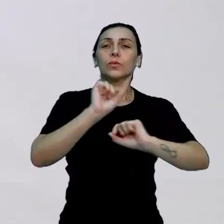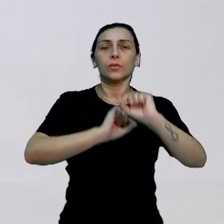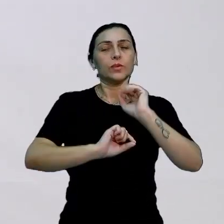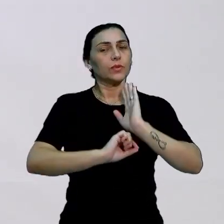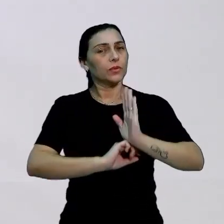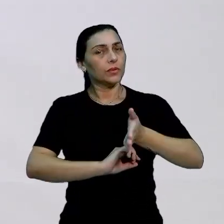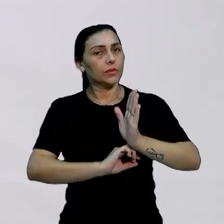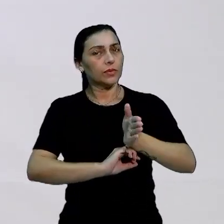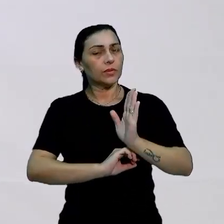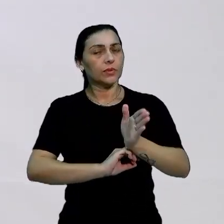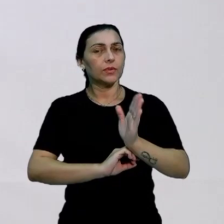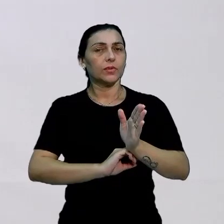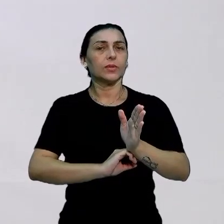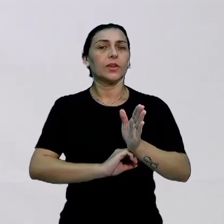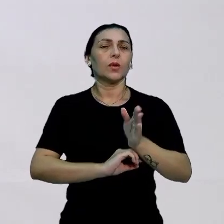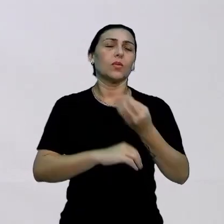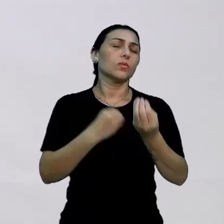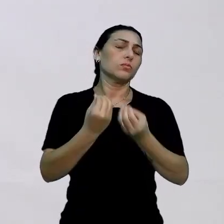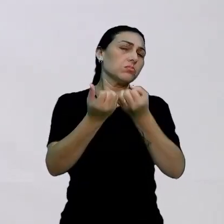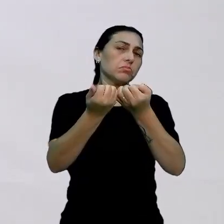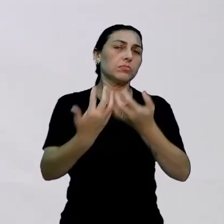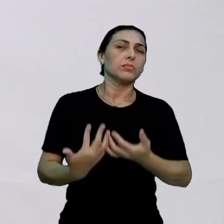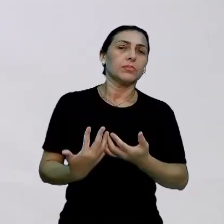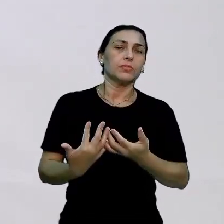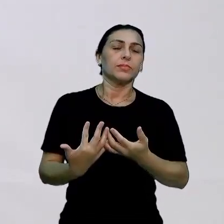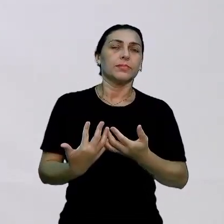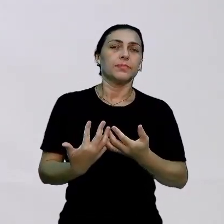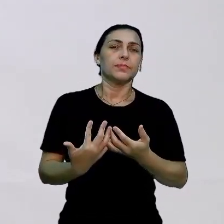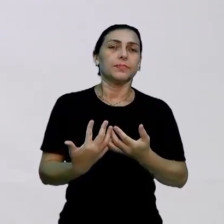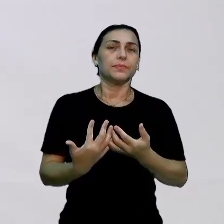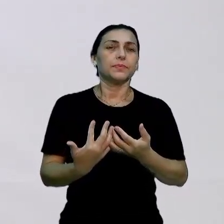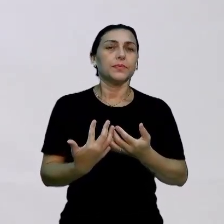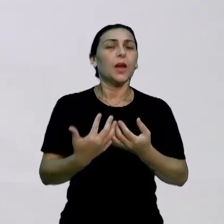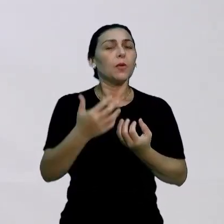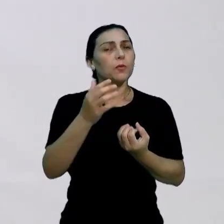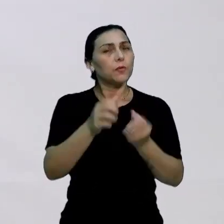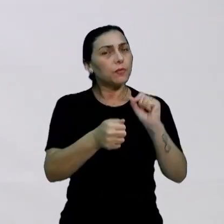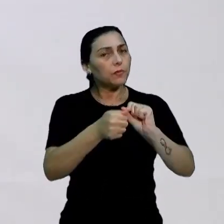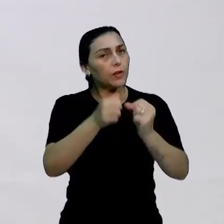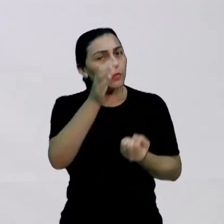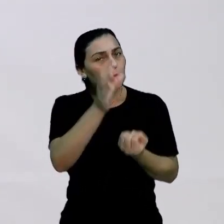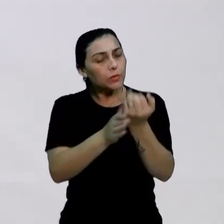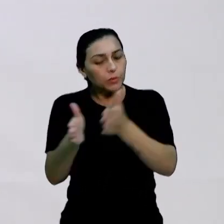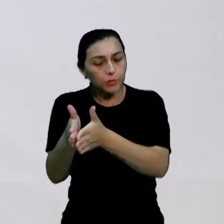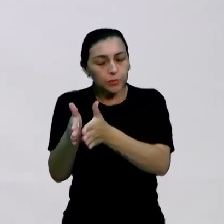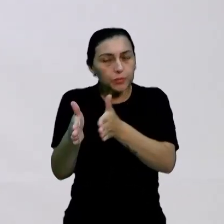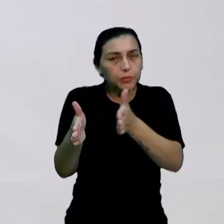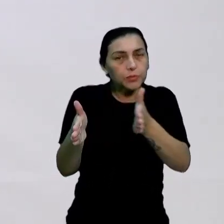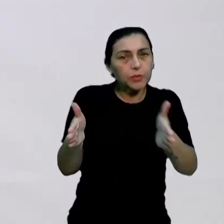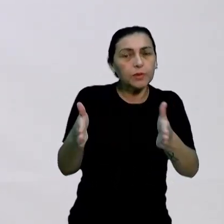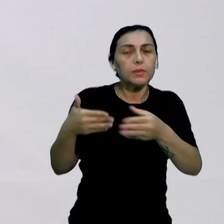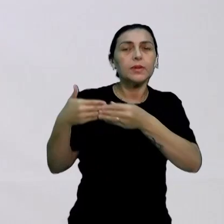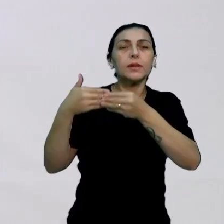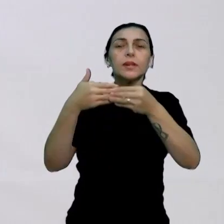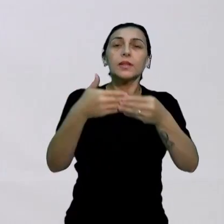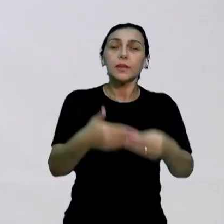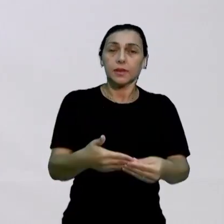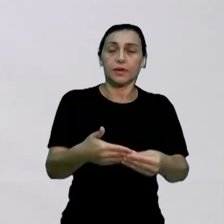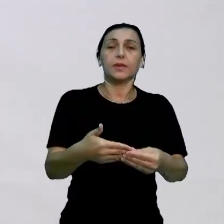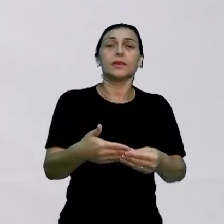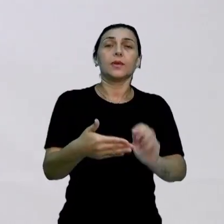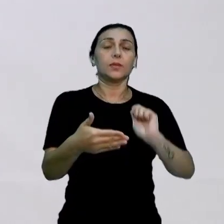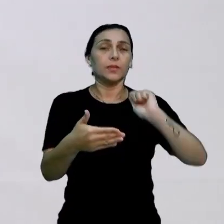foi, como eu poderia dizer, tudo que foi produzido nesse período para trazer um símbolo